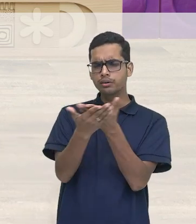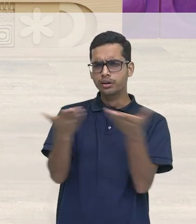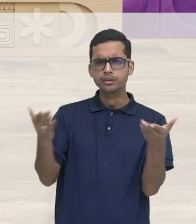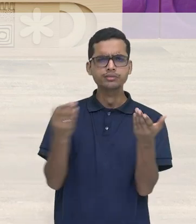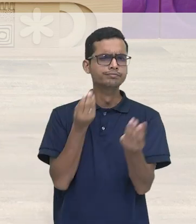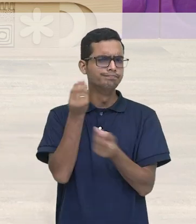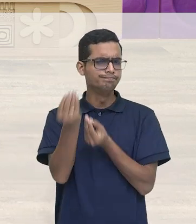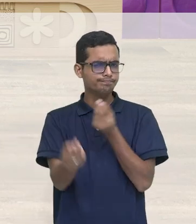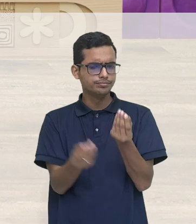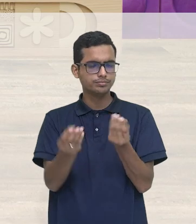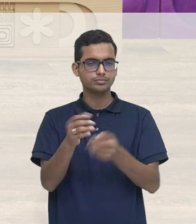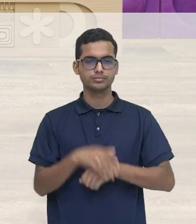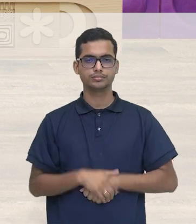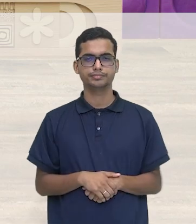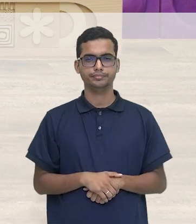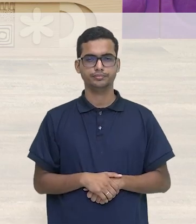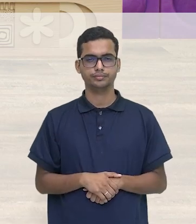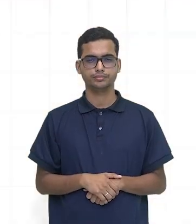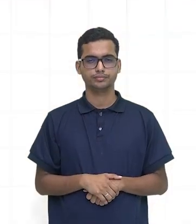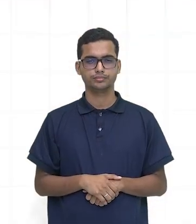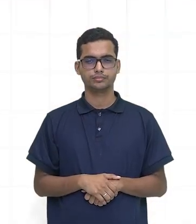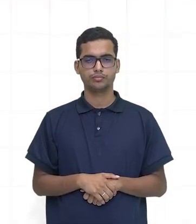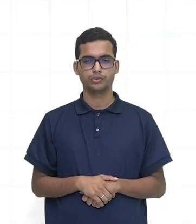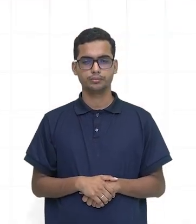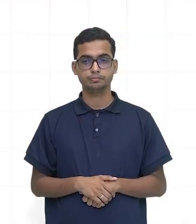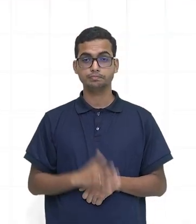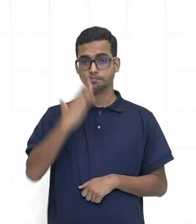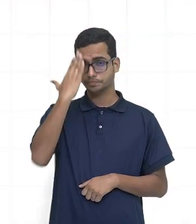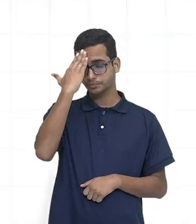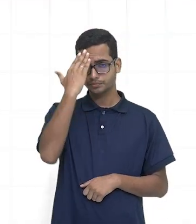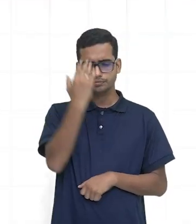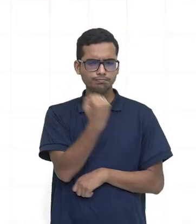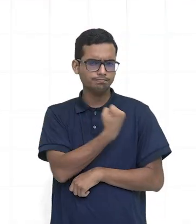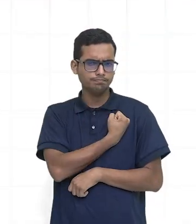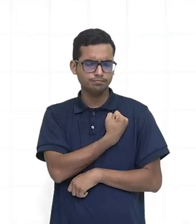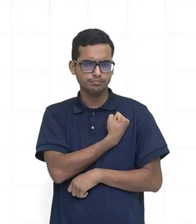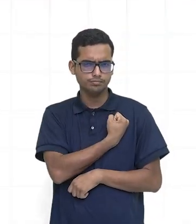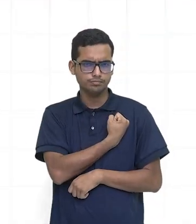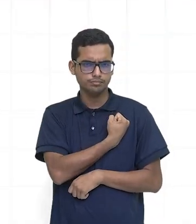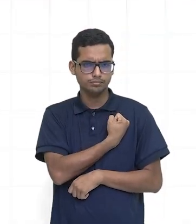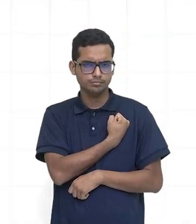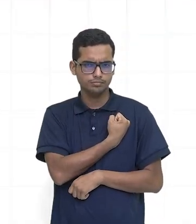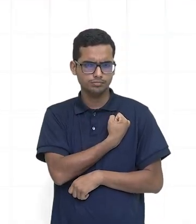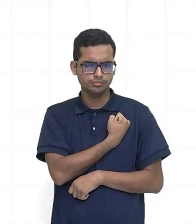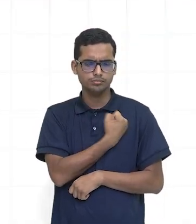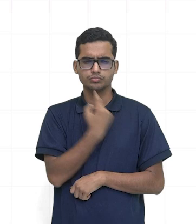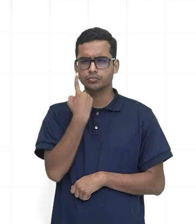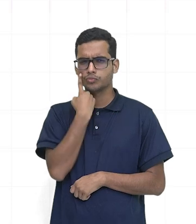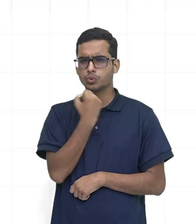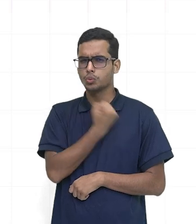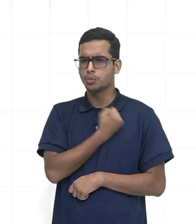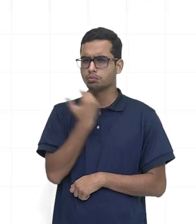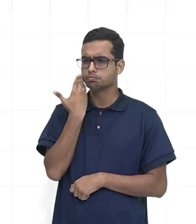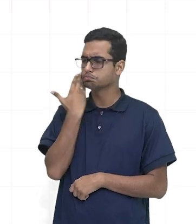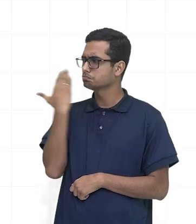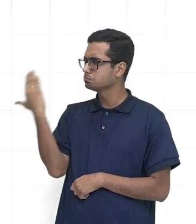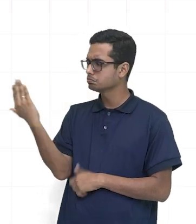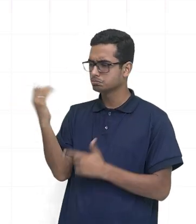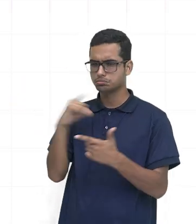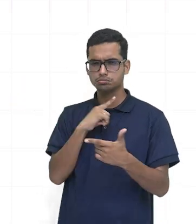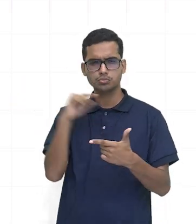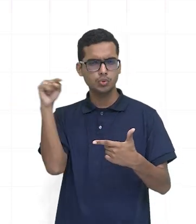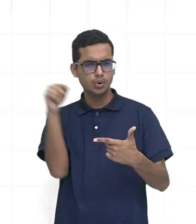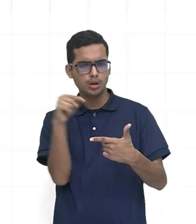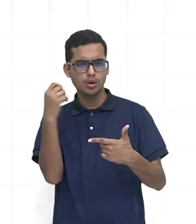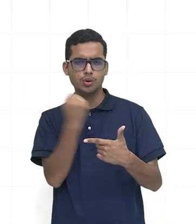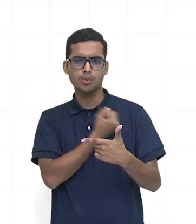vocês como saber se um número grande ele vai ser primo ou se ele vai ser composto. Bom, a gente